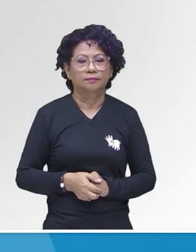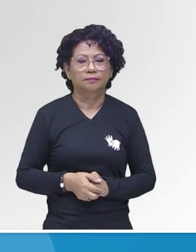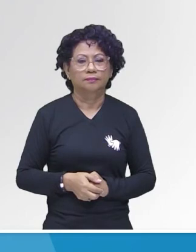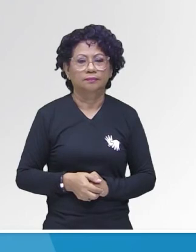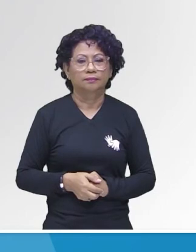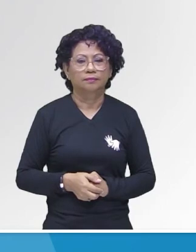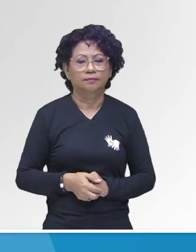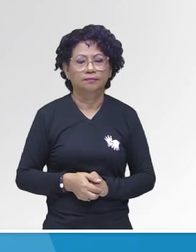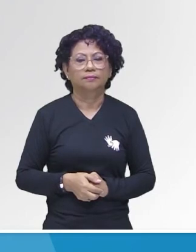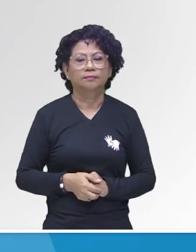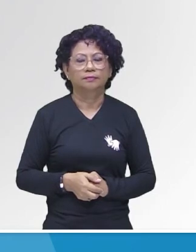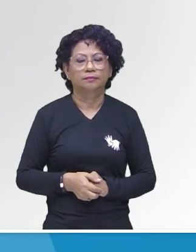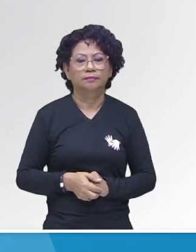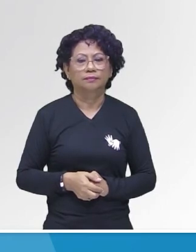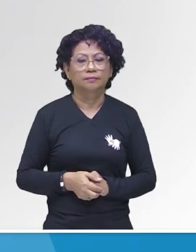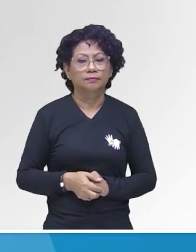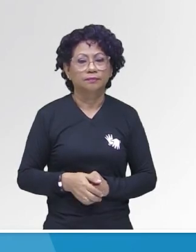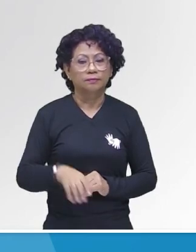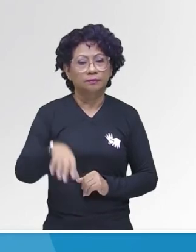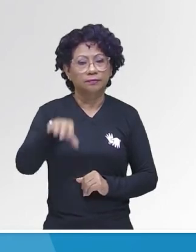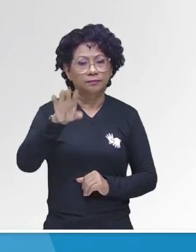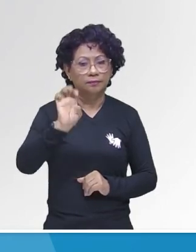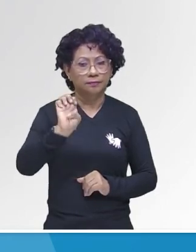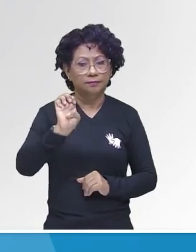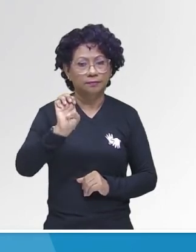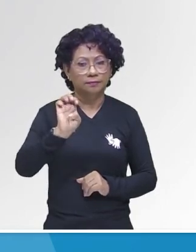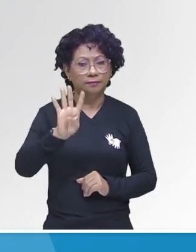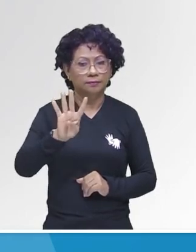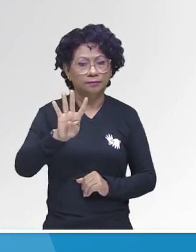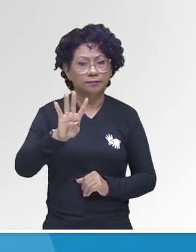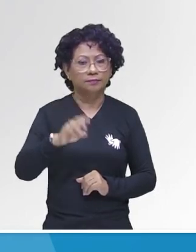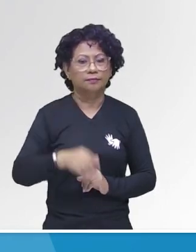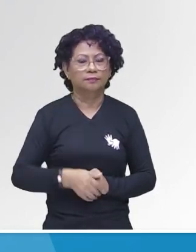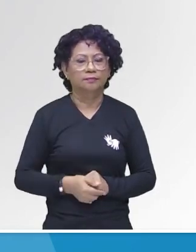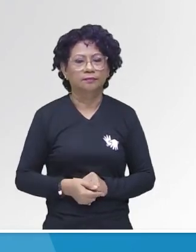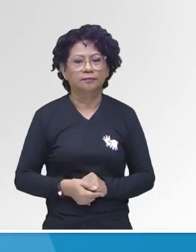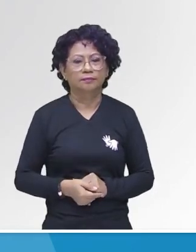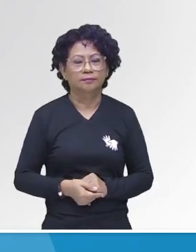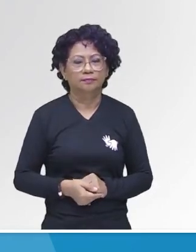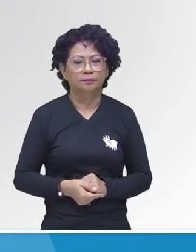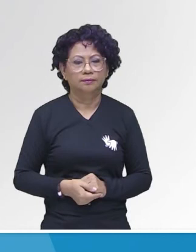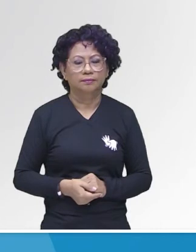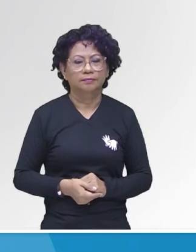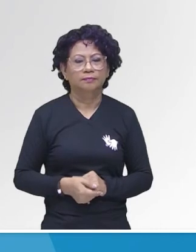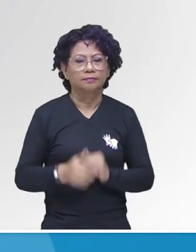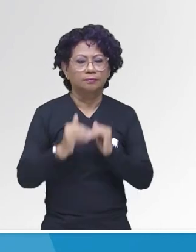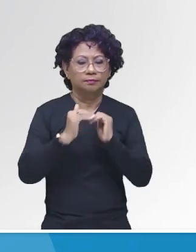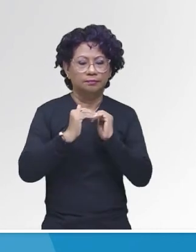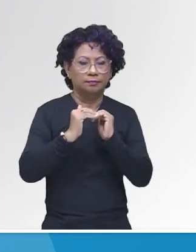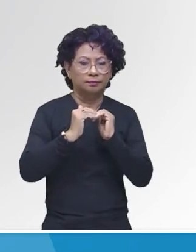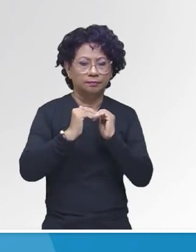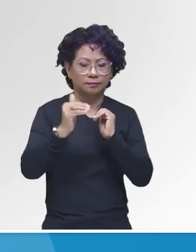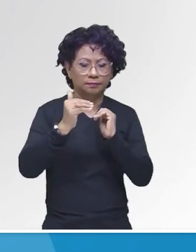Pertence a 3 planos. E o vértice E pertence a 4 planos.